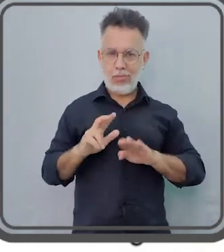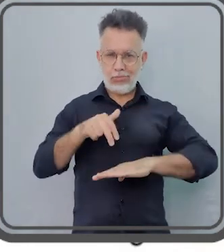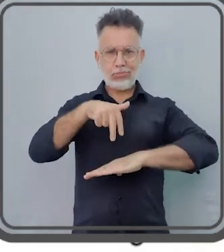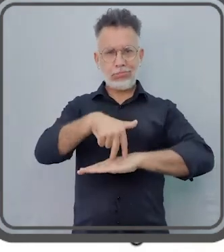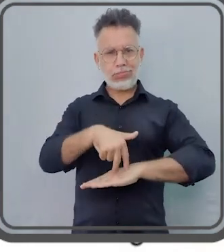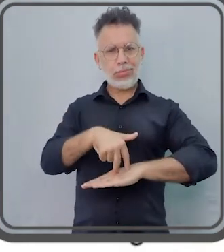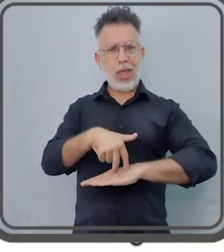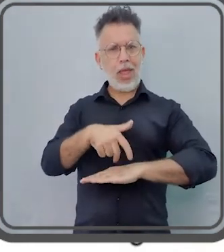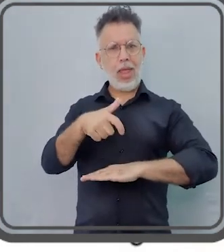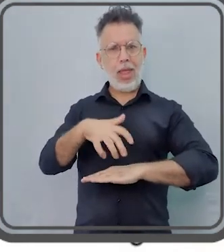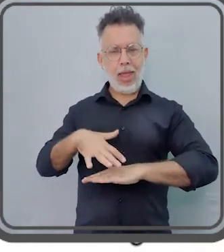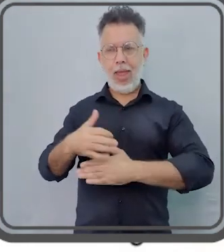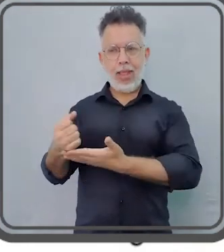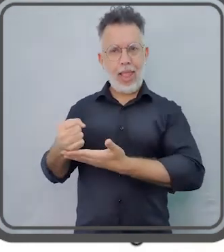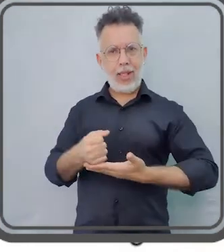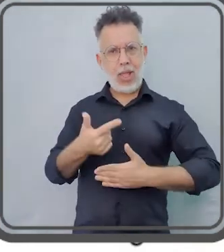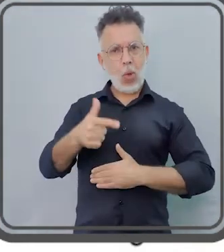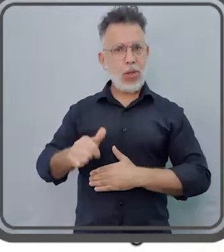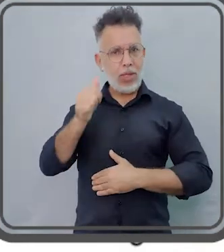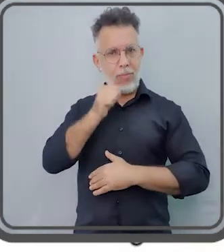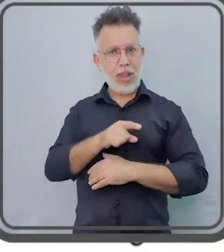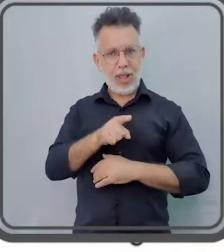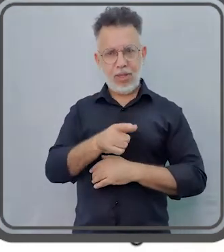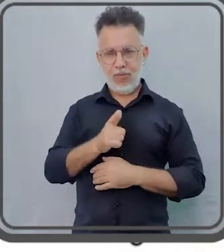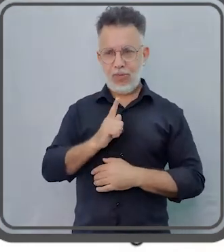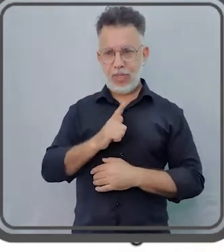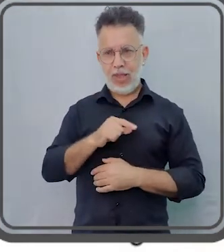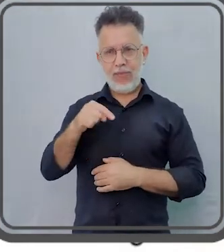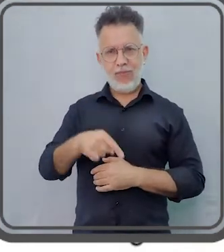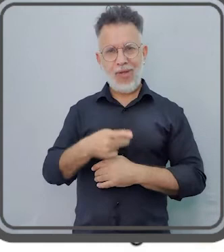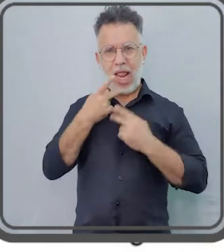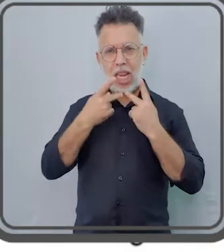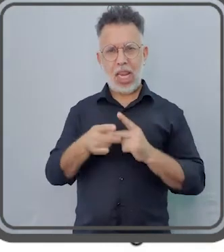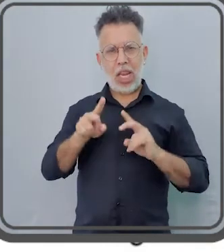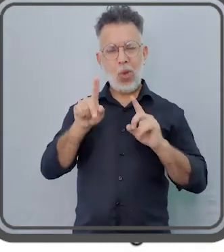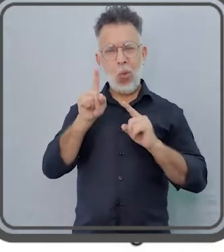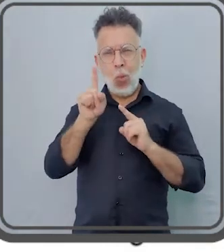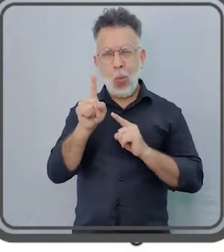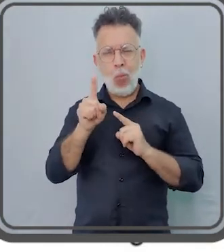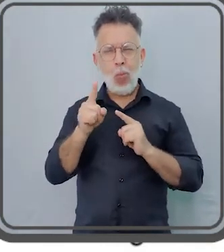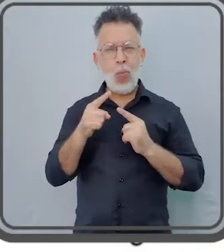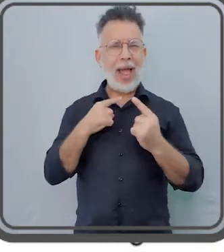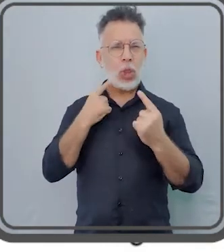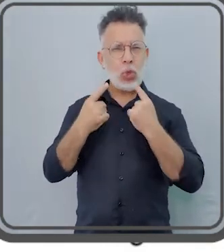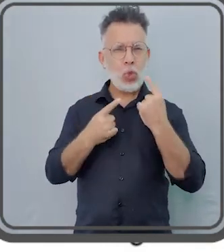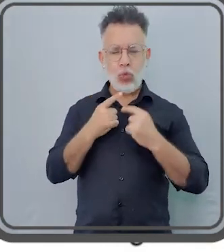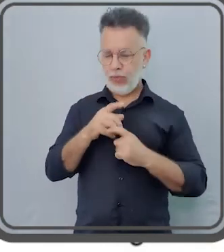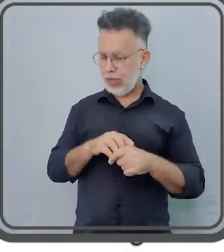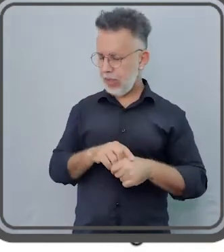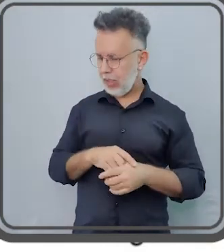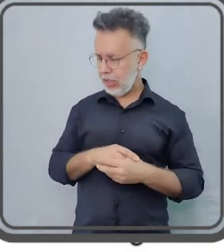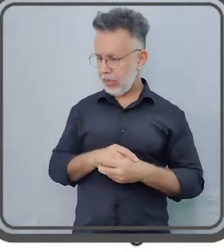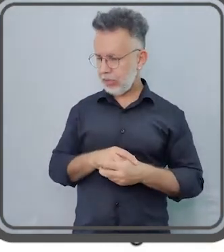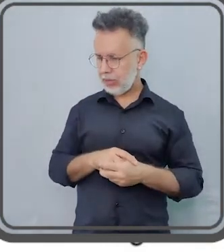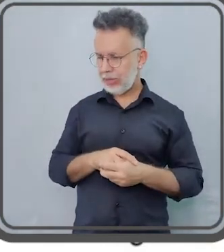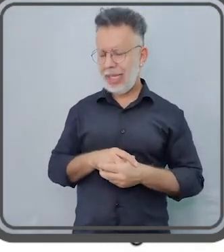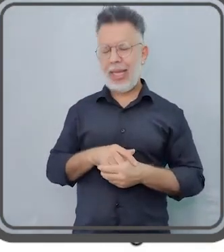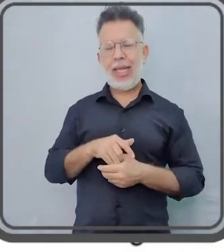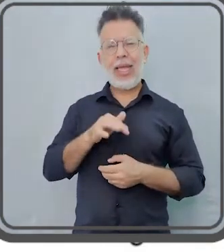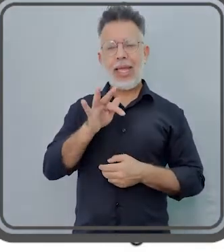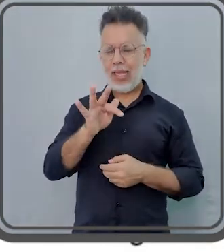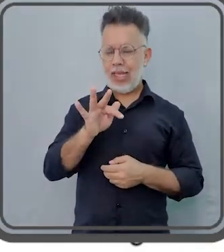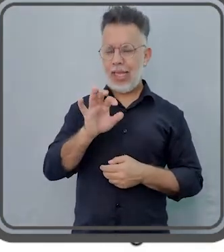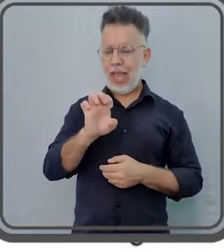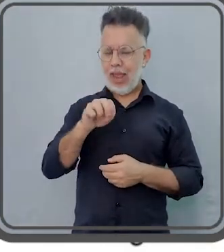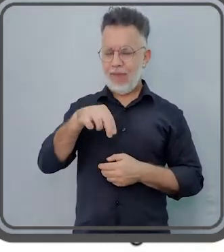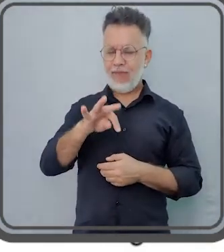outras mulheres. Você passou aqui na sua fala uma dúvida, que eu imagino que não seja só minha. Femtech, sextech, qual que é a